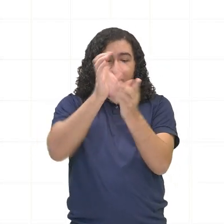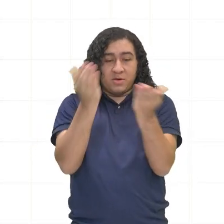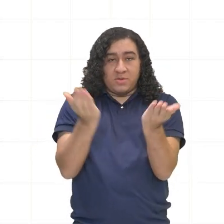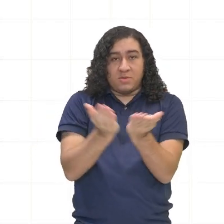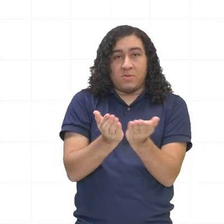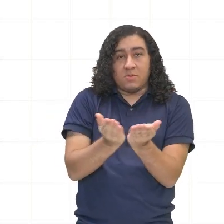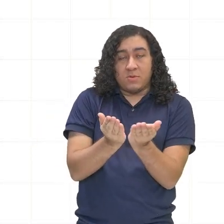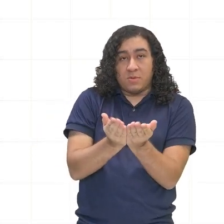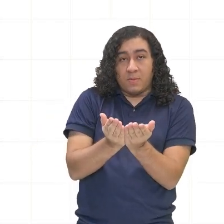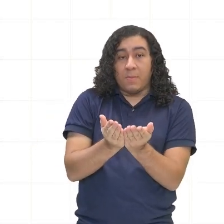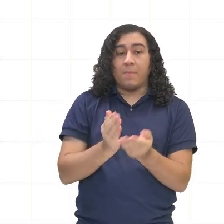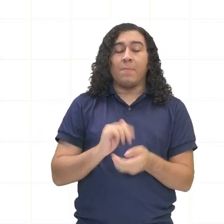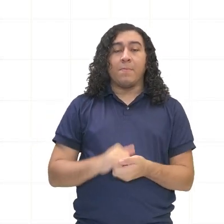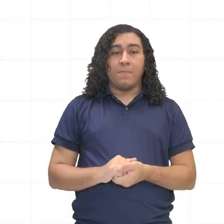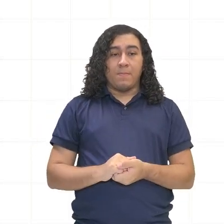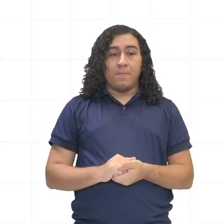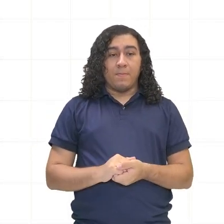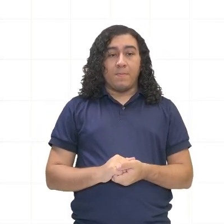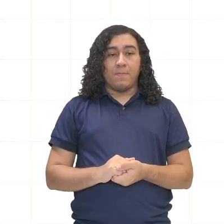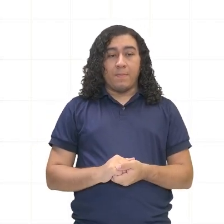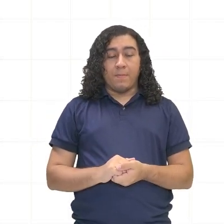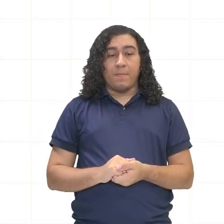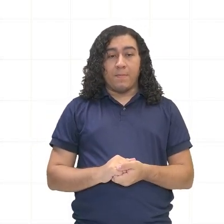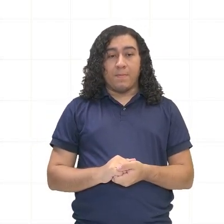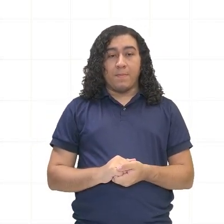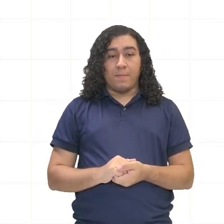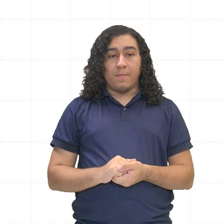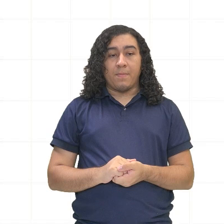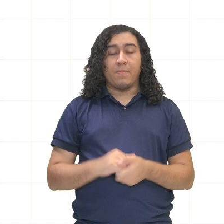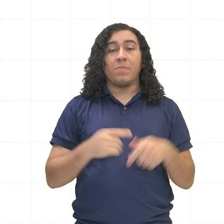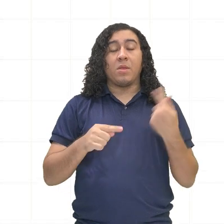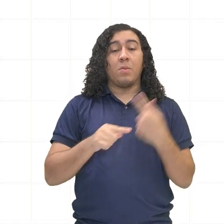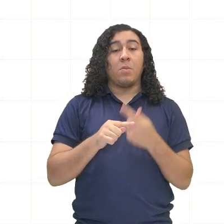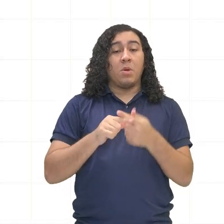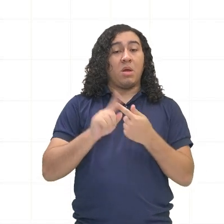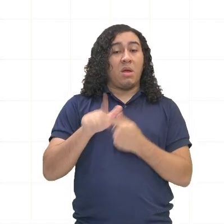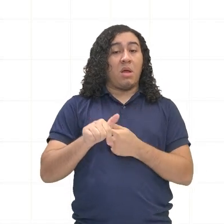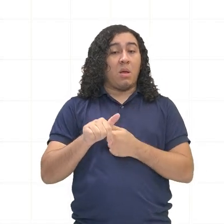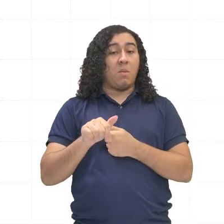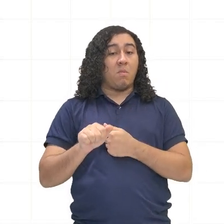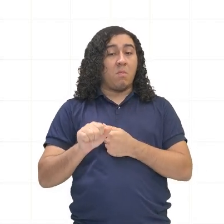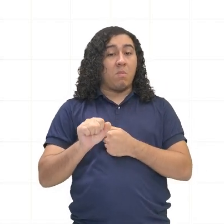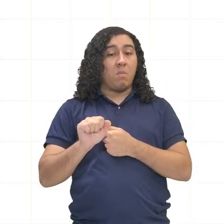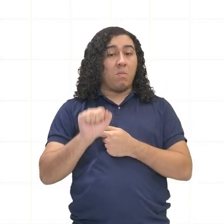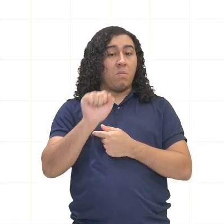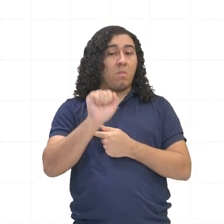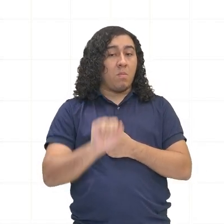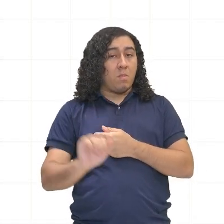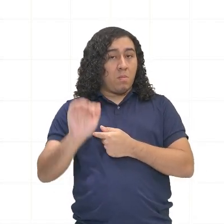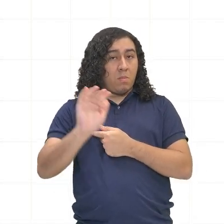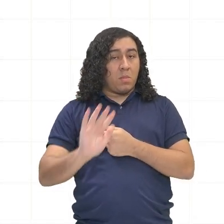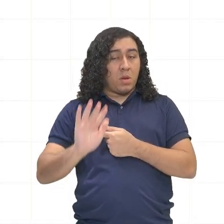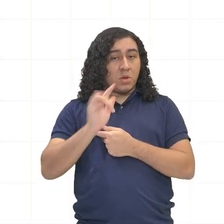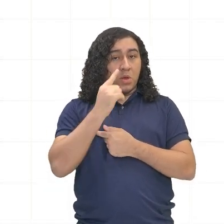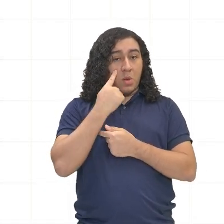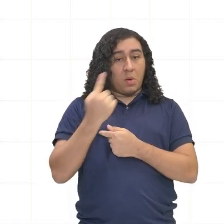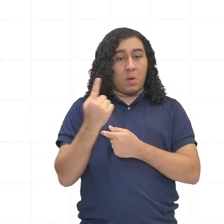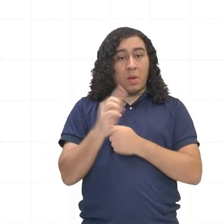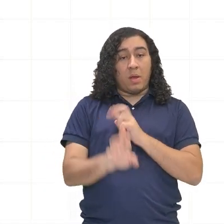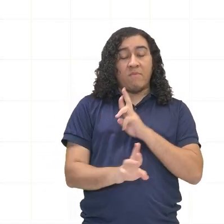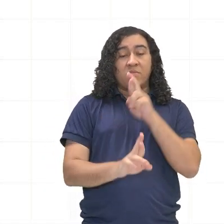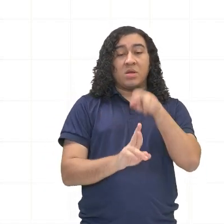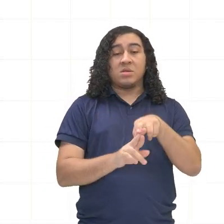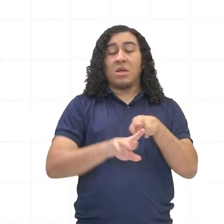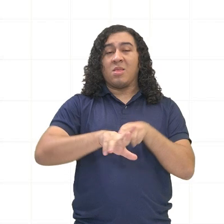segundo aqui na nossa imagem, que tem como referência não o ano 1 após a criação